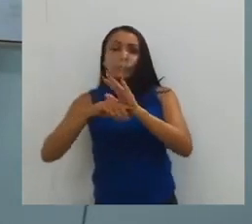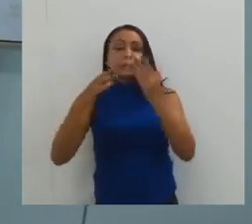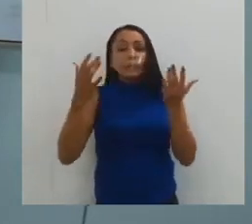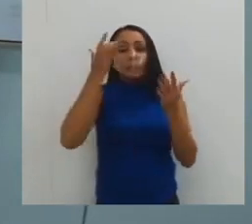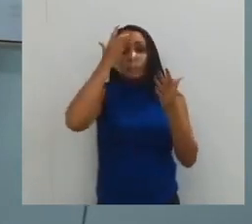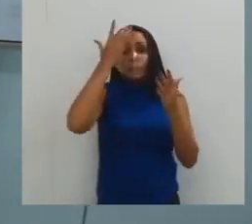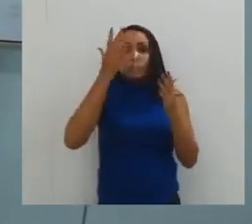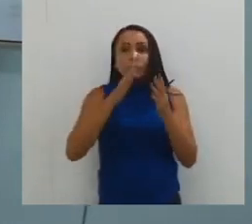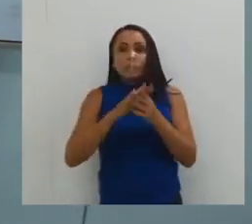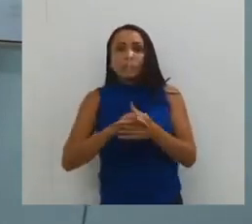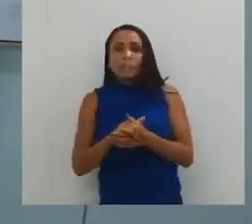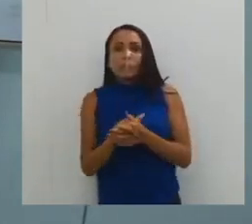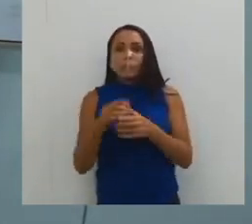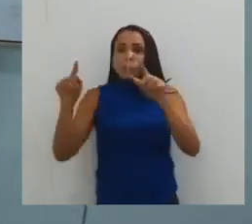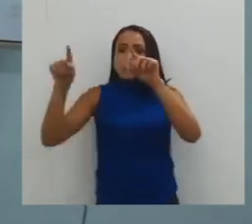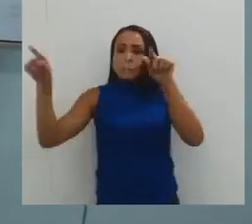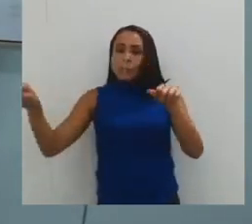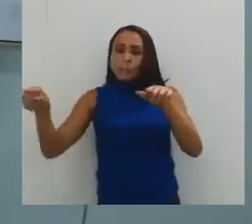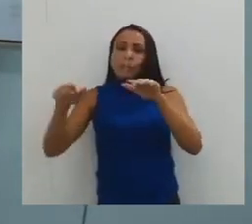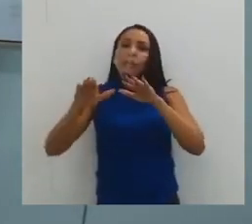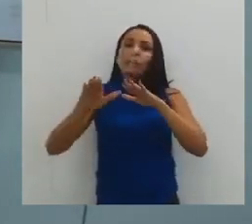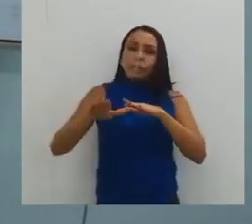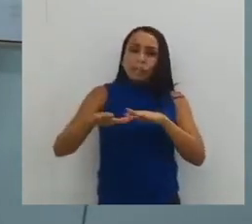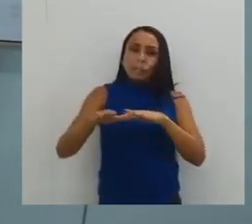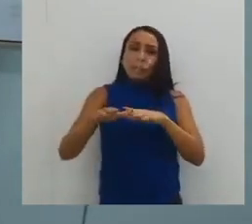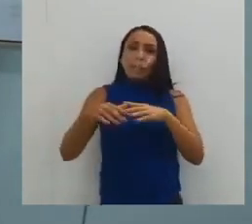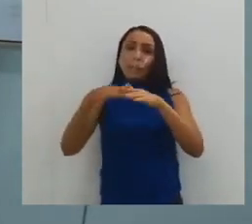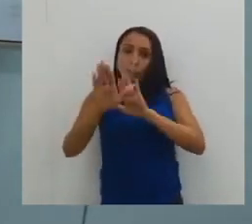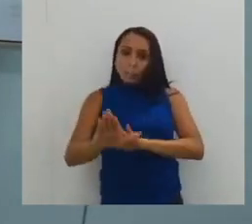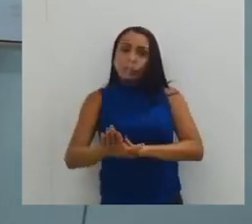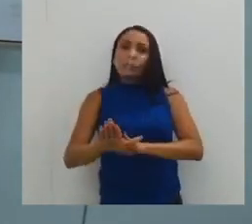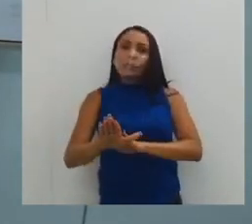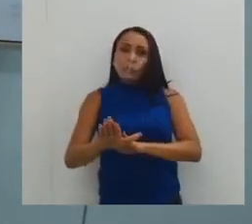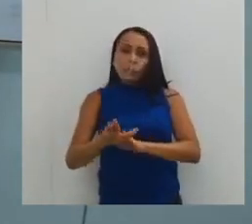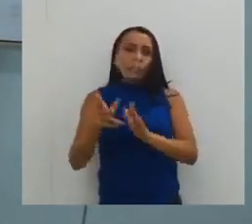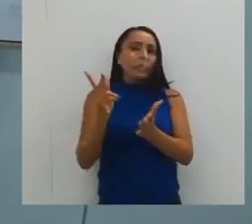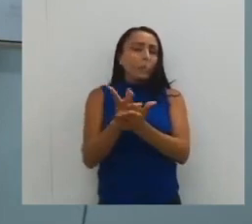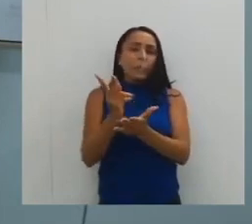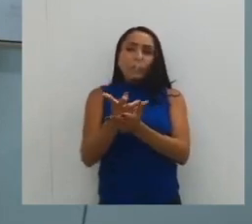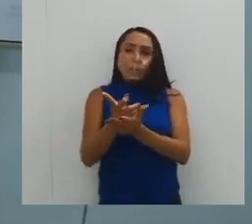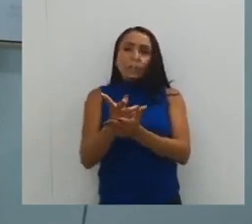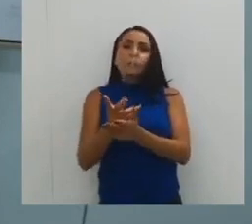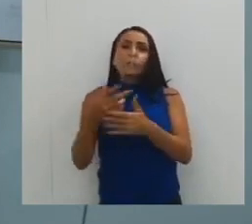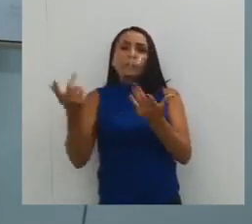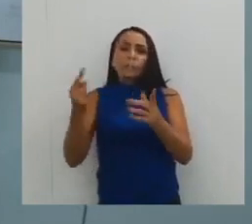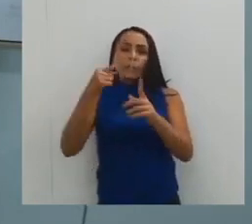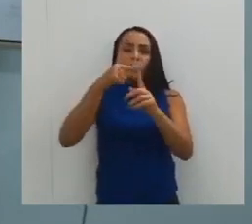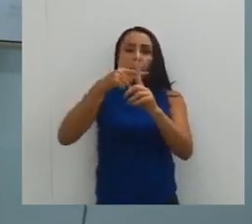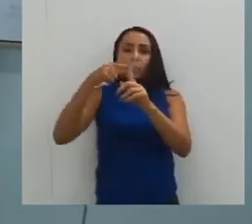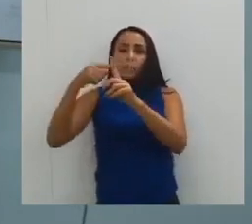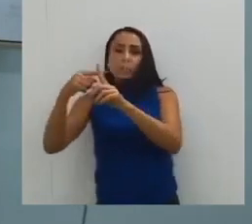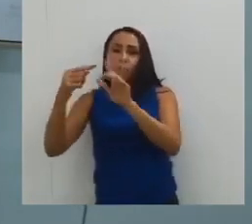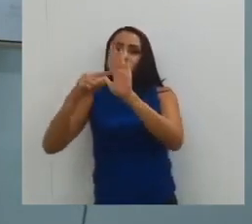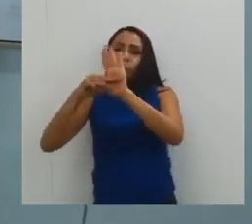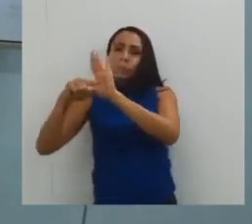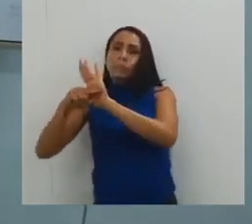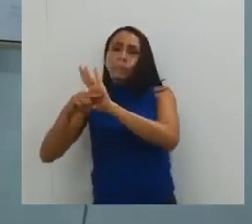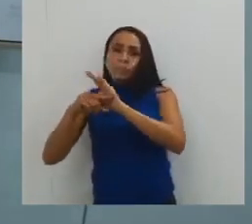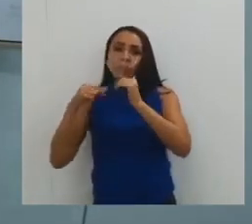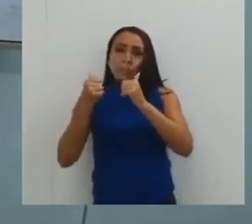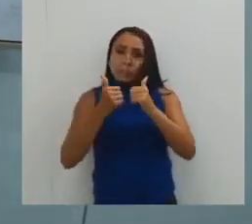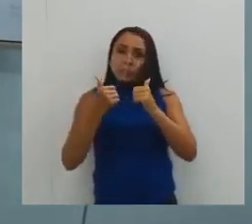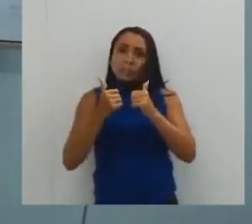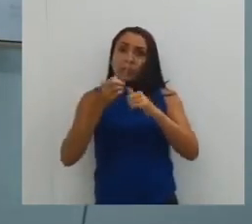mais com parênteses permanece sinal de dentro e menos com parênteses altera o sinal de dentro. Beleza? Essa